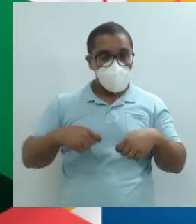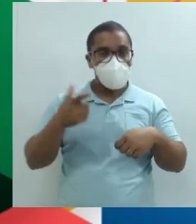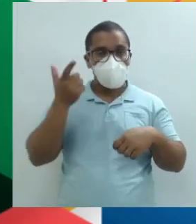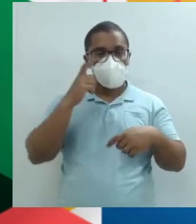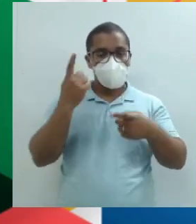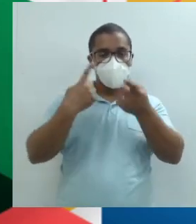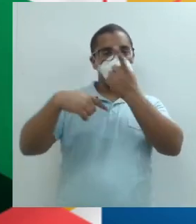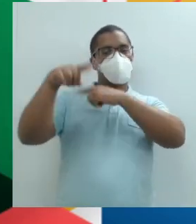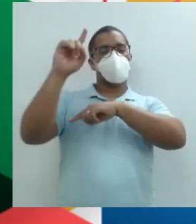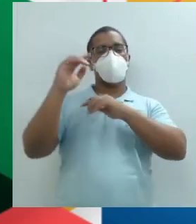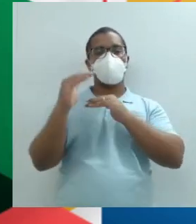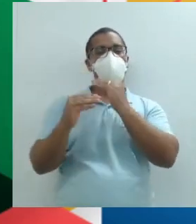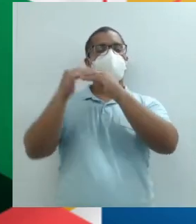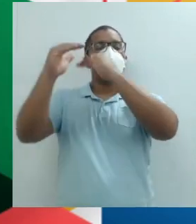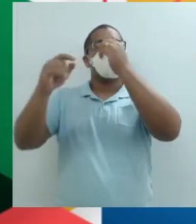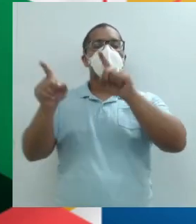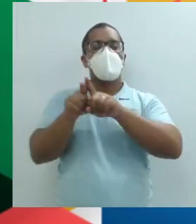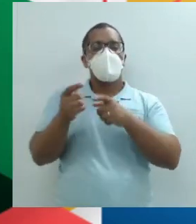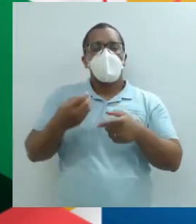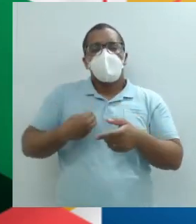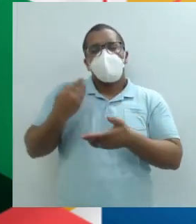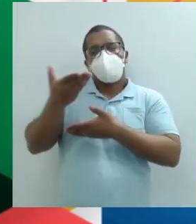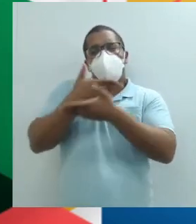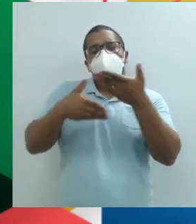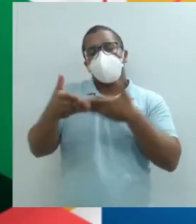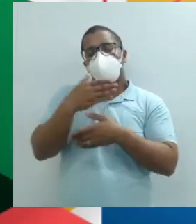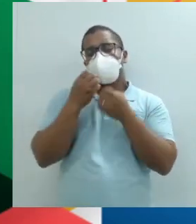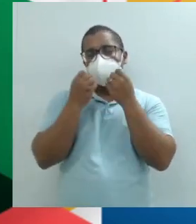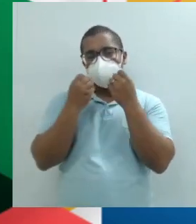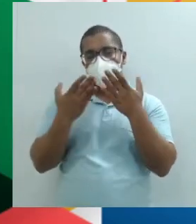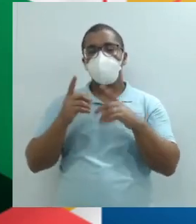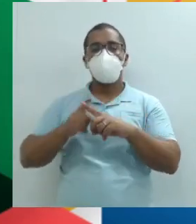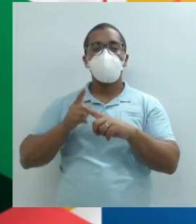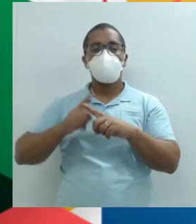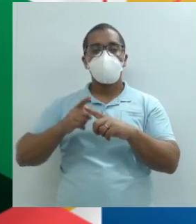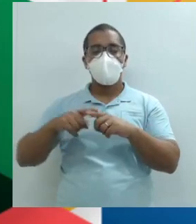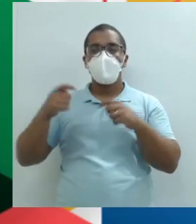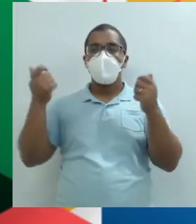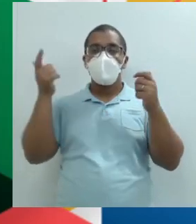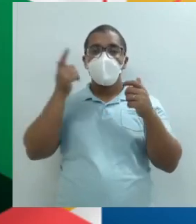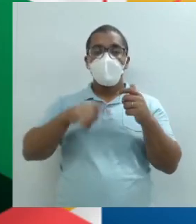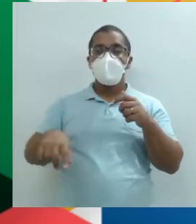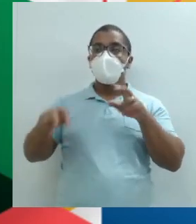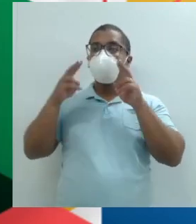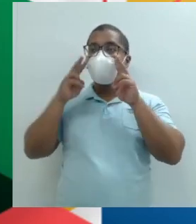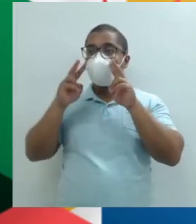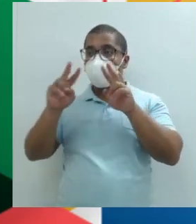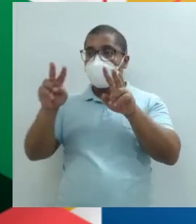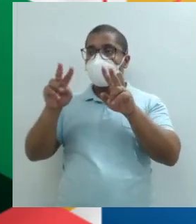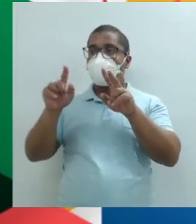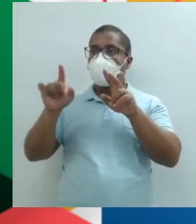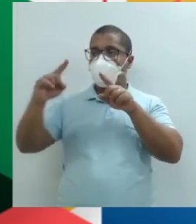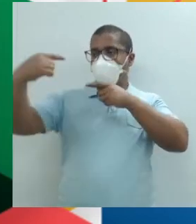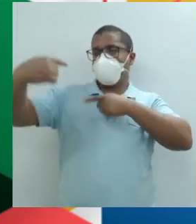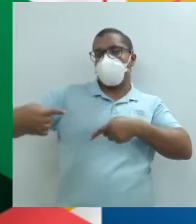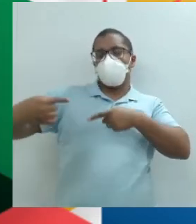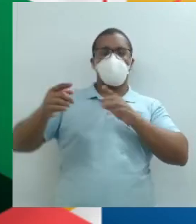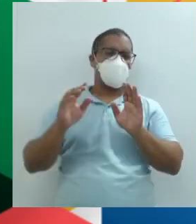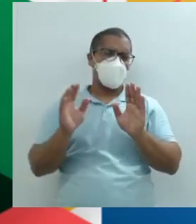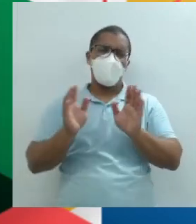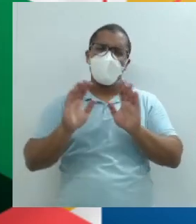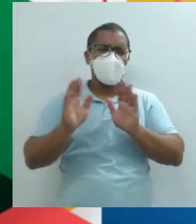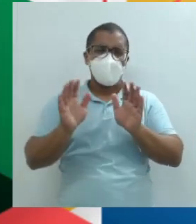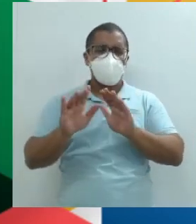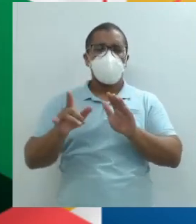melhores resultados e um melhor convívio com os outros, porque passa a enxergar nos outros não adversários, né,